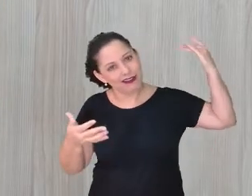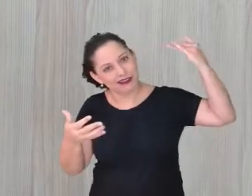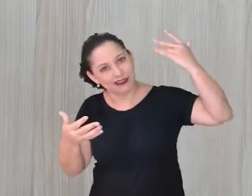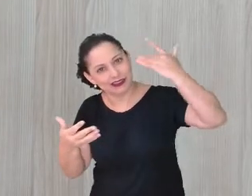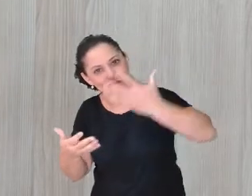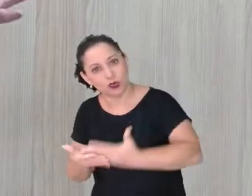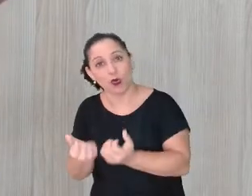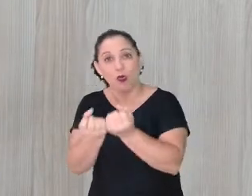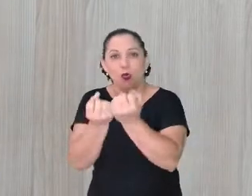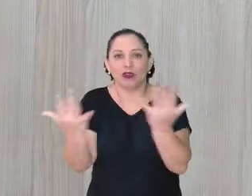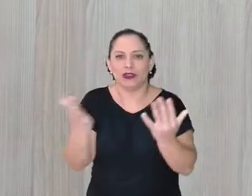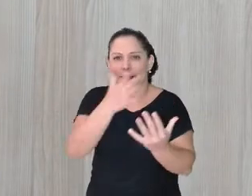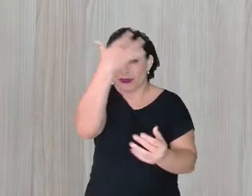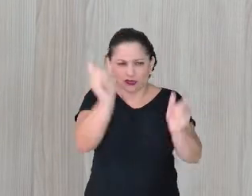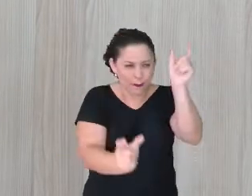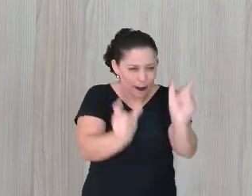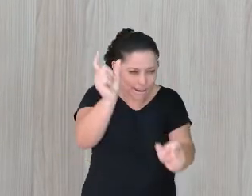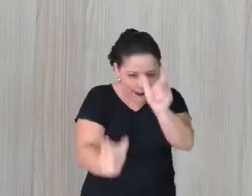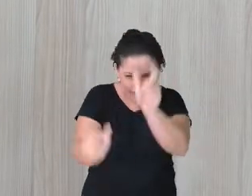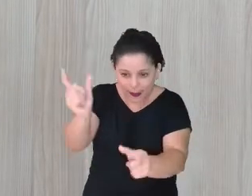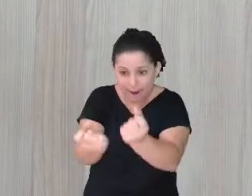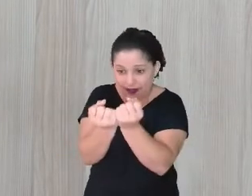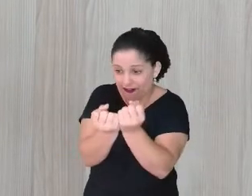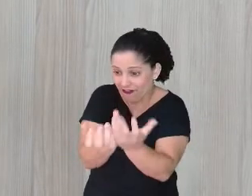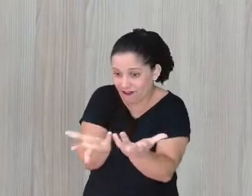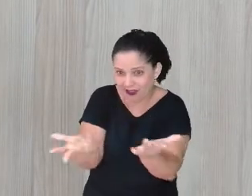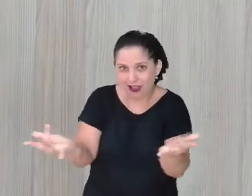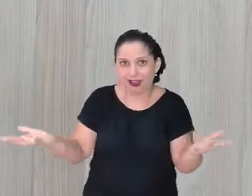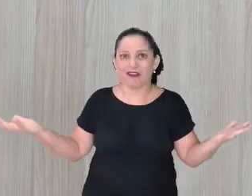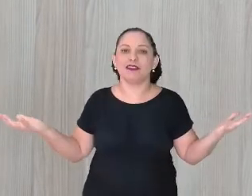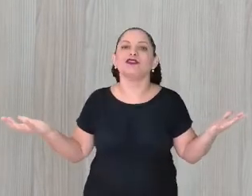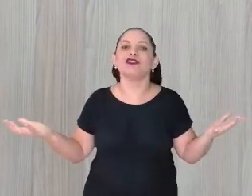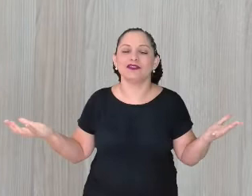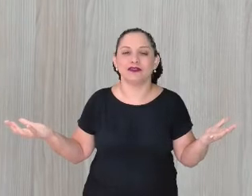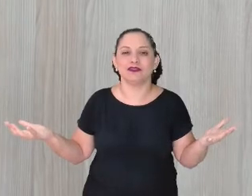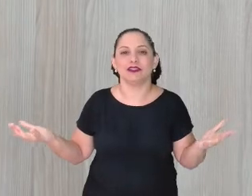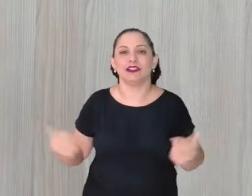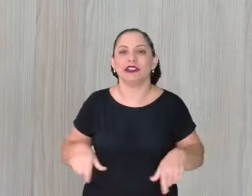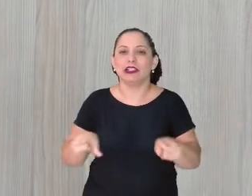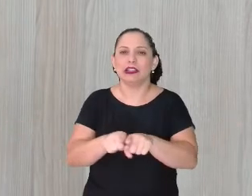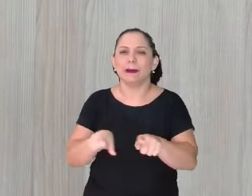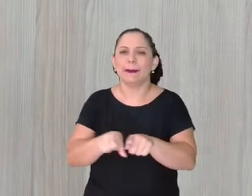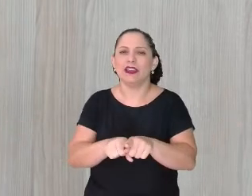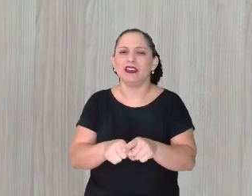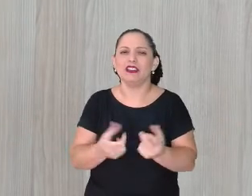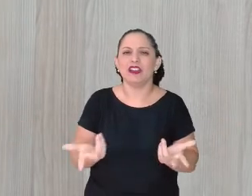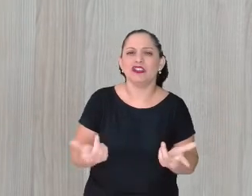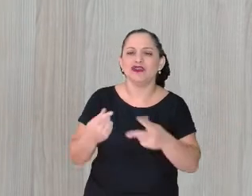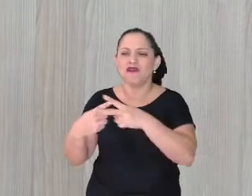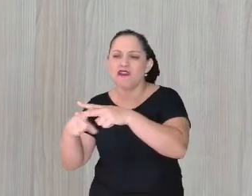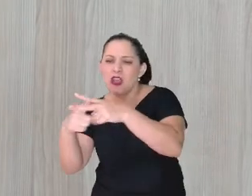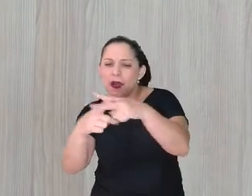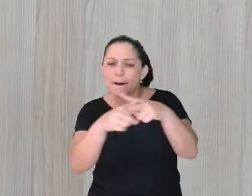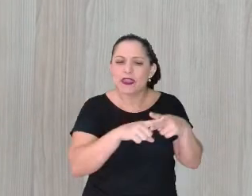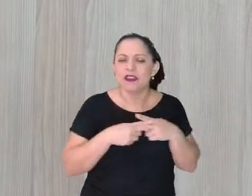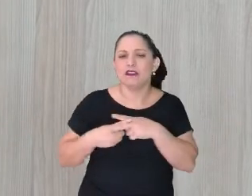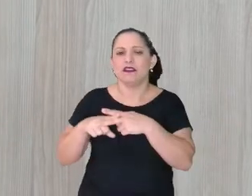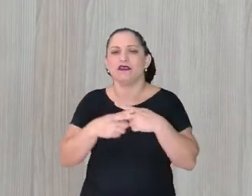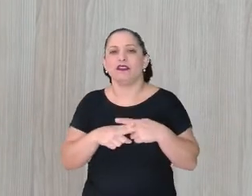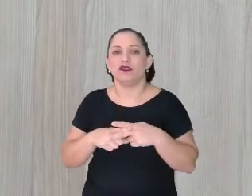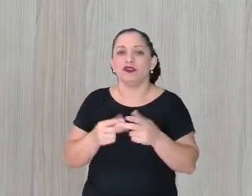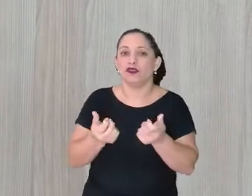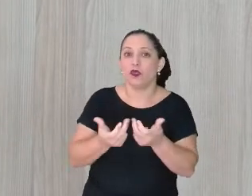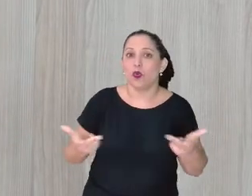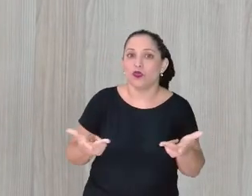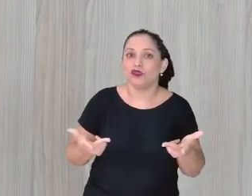foi crescendo, né? Os instrumentos, os meios ali também, né? As ferramentas